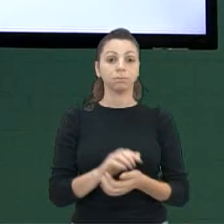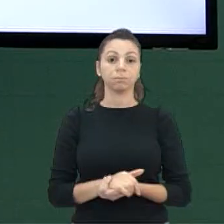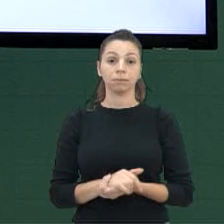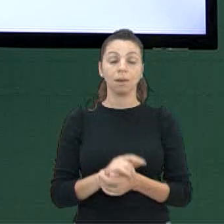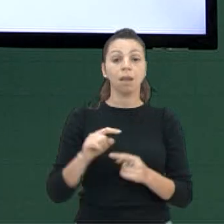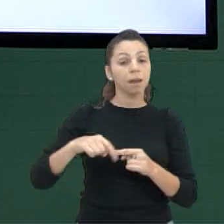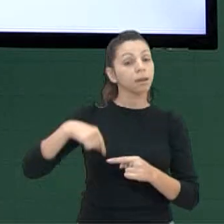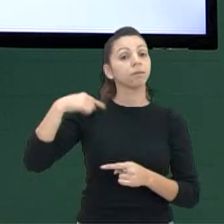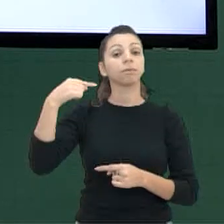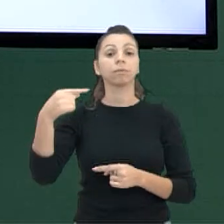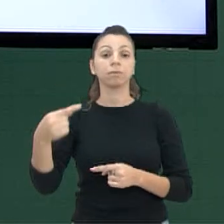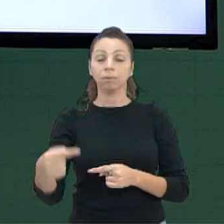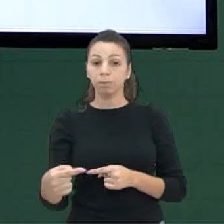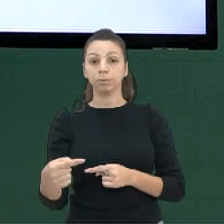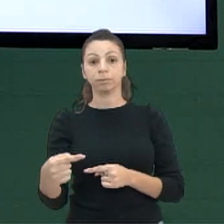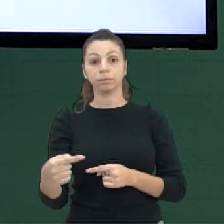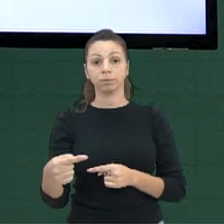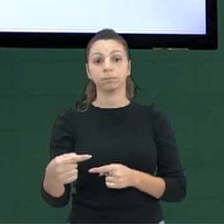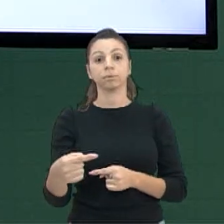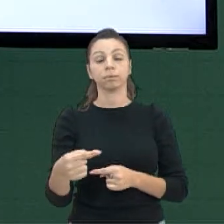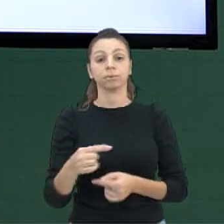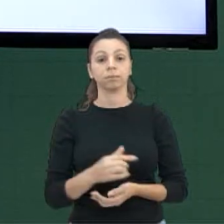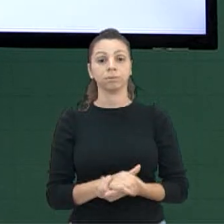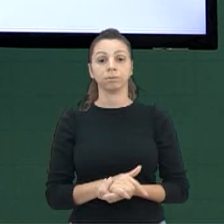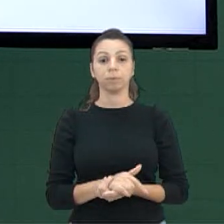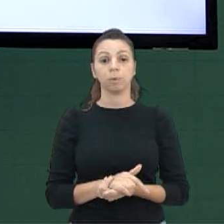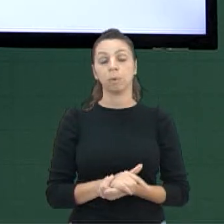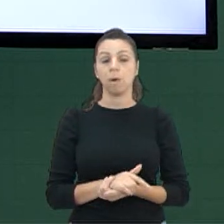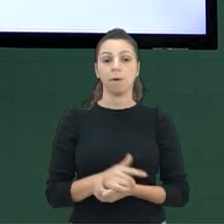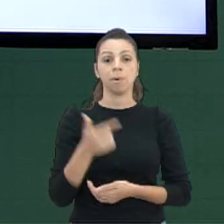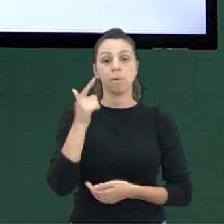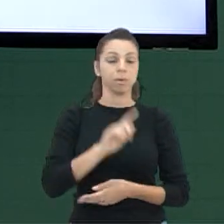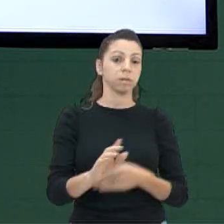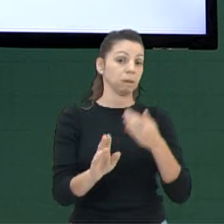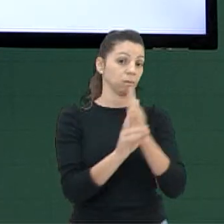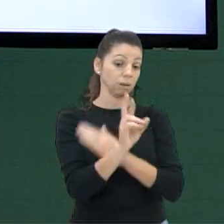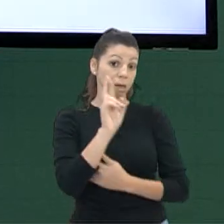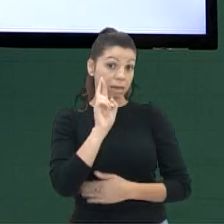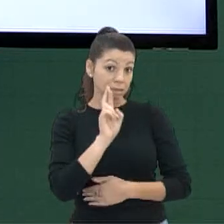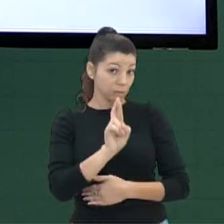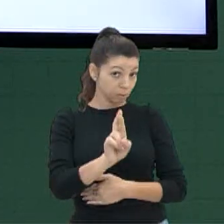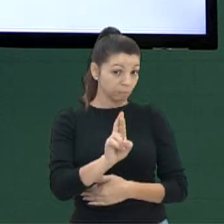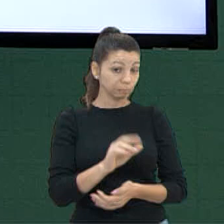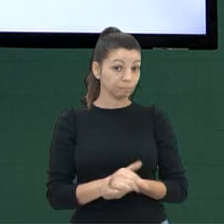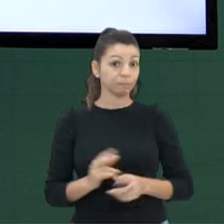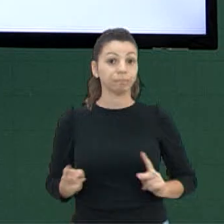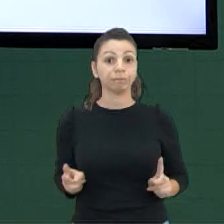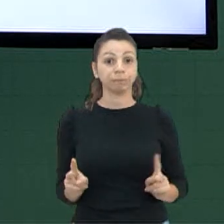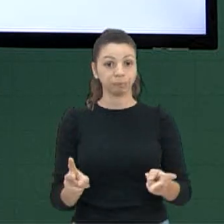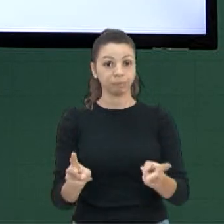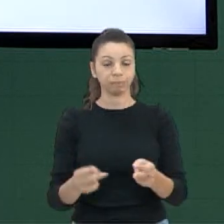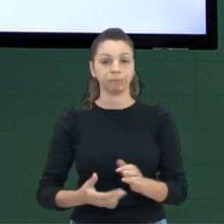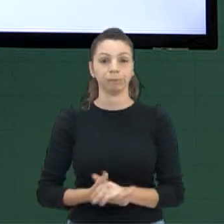daí depois, no segundo passo, eu poder resolver, certo? Vamos continuar?